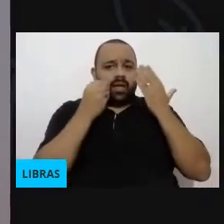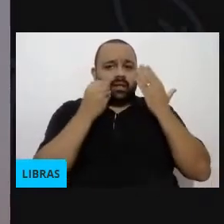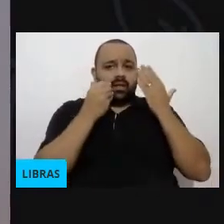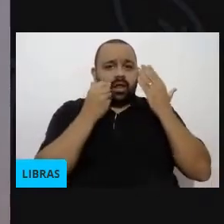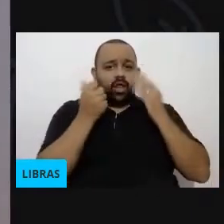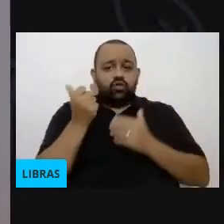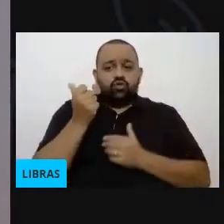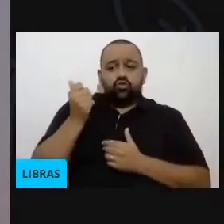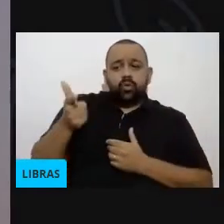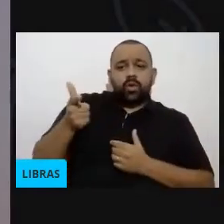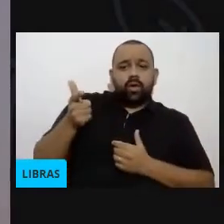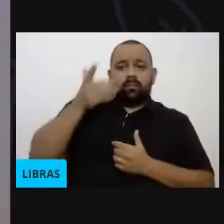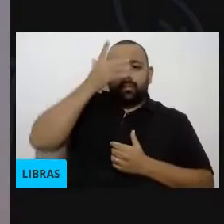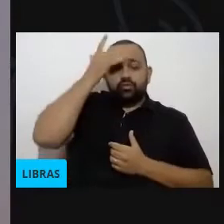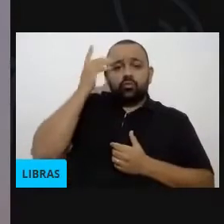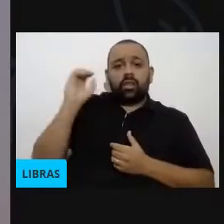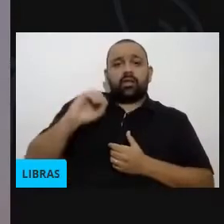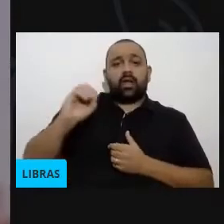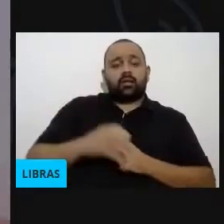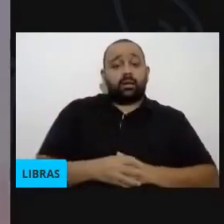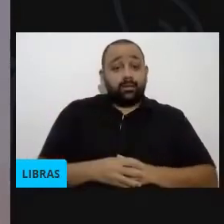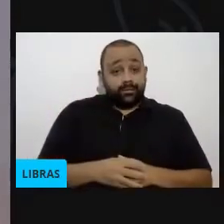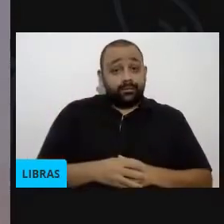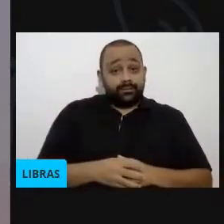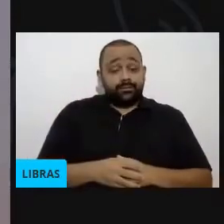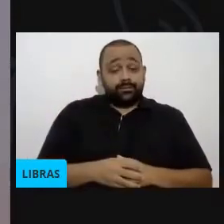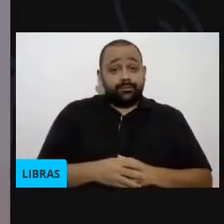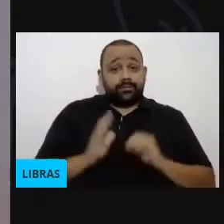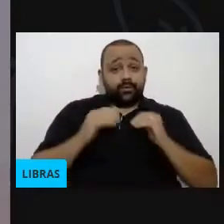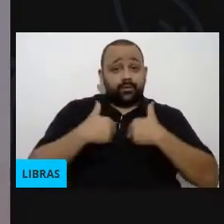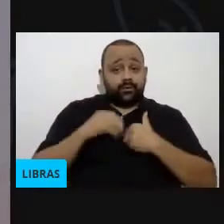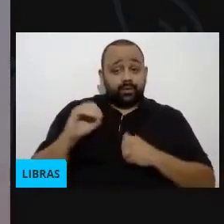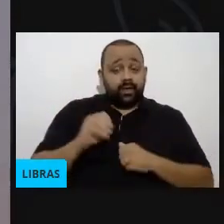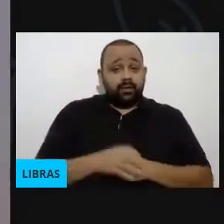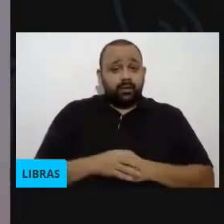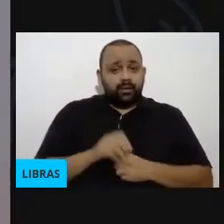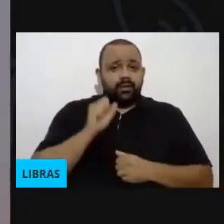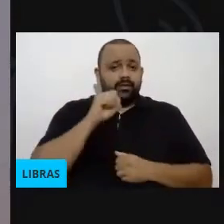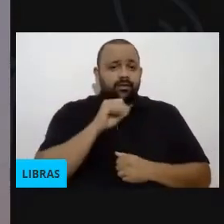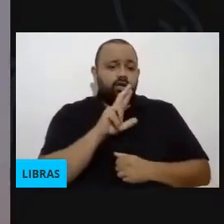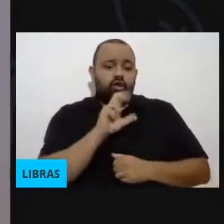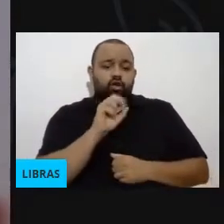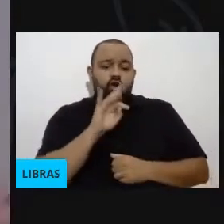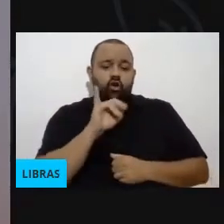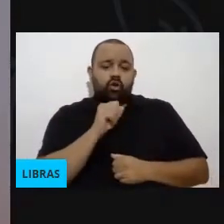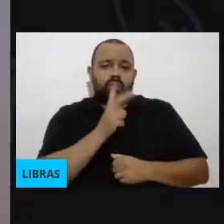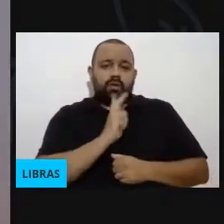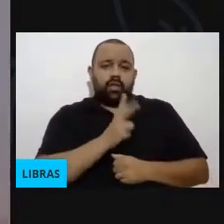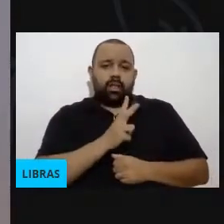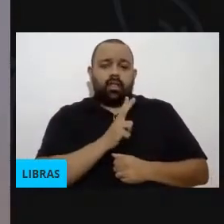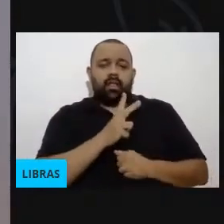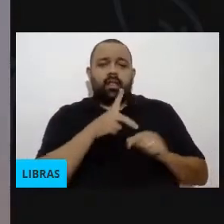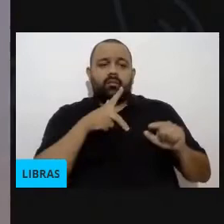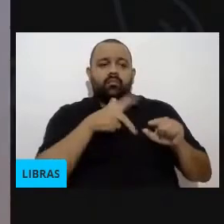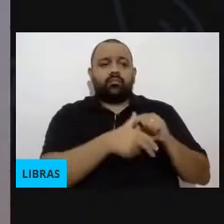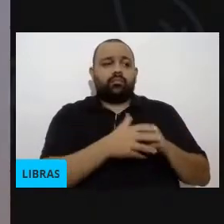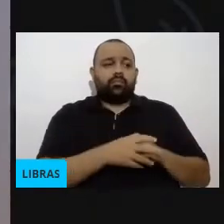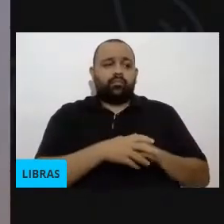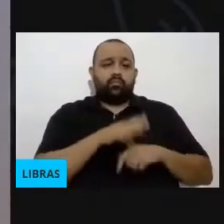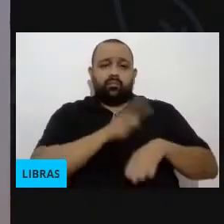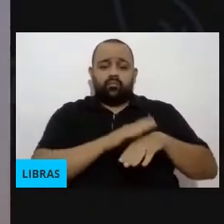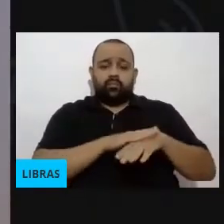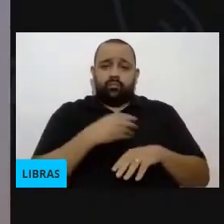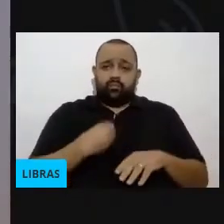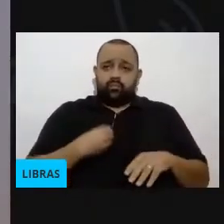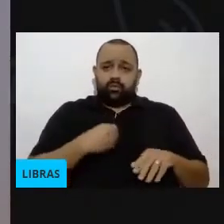tem autismo. Agora, quando você coloca ele numa quebra de rotina e numa mudança total no padrão de dinâmica